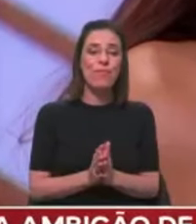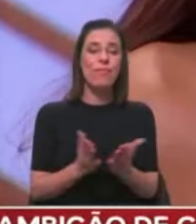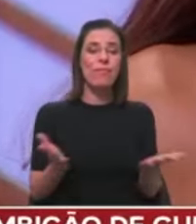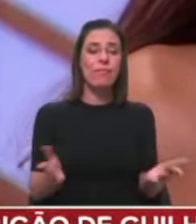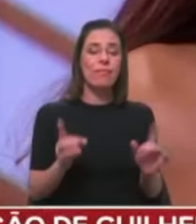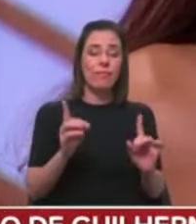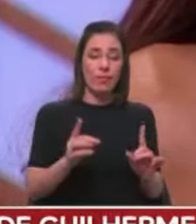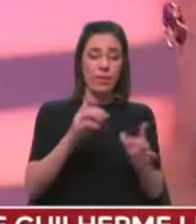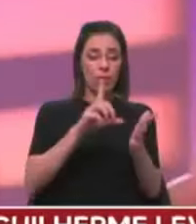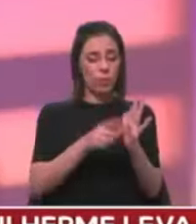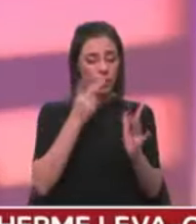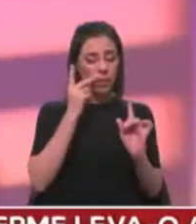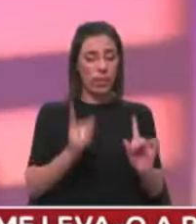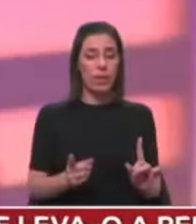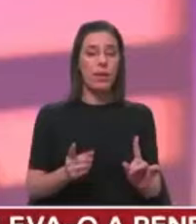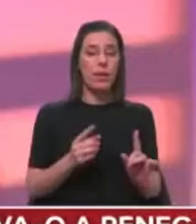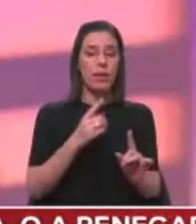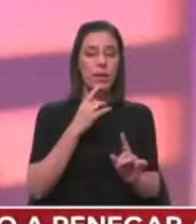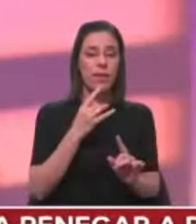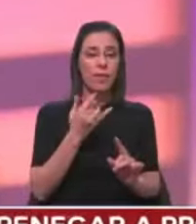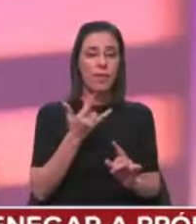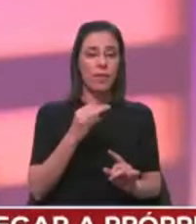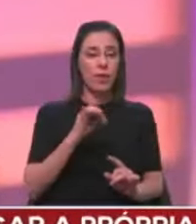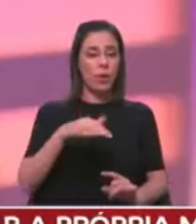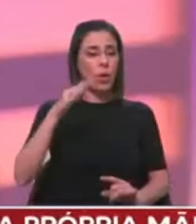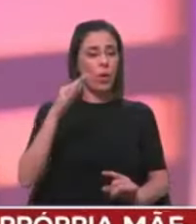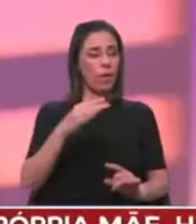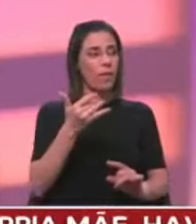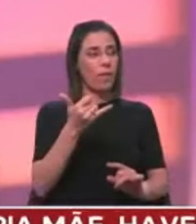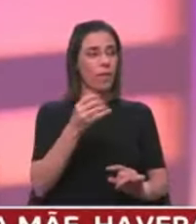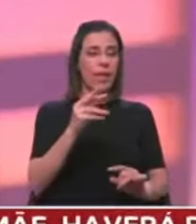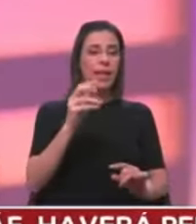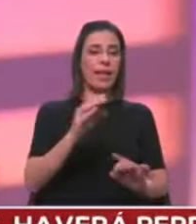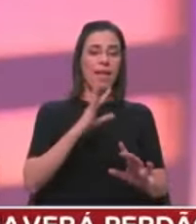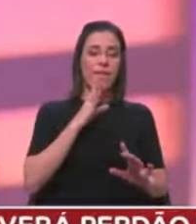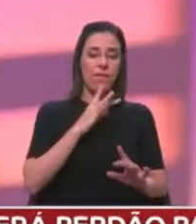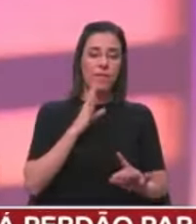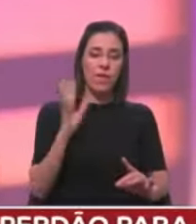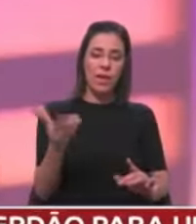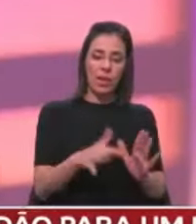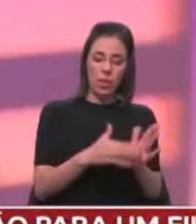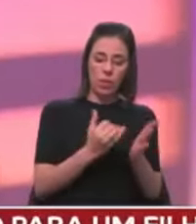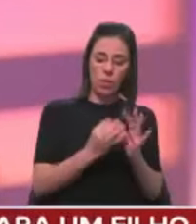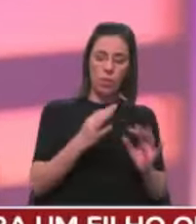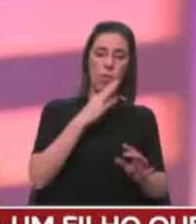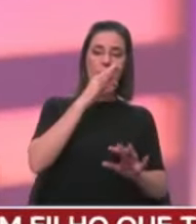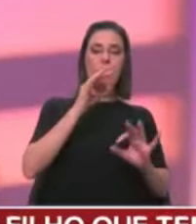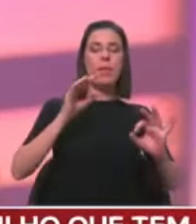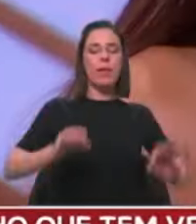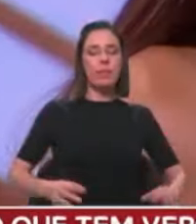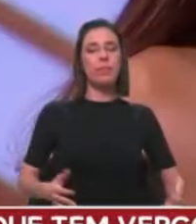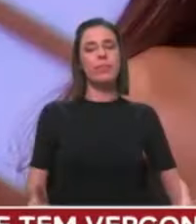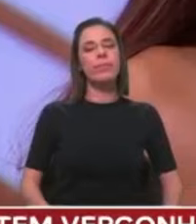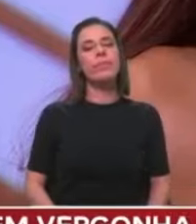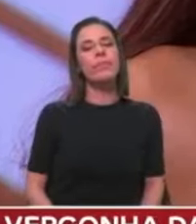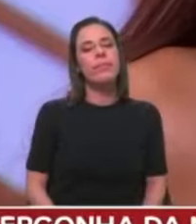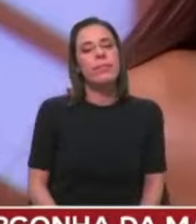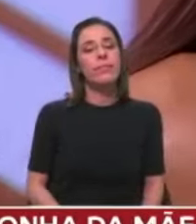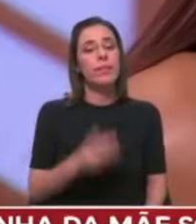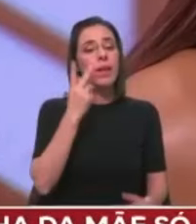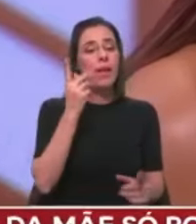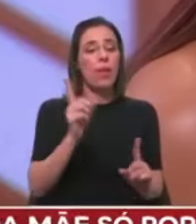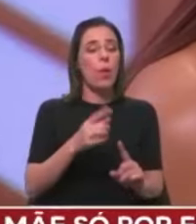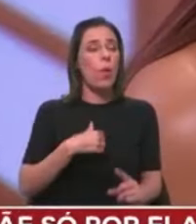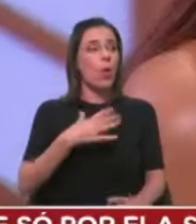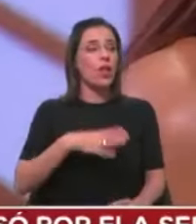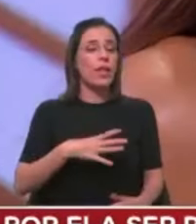Portanto, o seu projeto de vida era aos 28 anos, 20, 30, já ter a família completa? Já ter uma família completa, mas pronto, a vida não é sempre